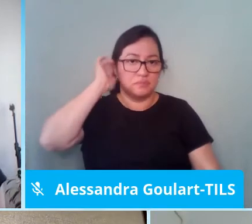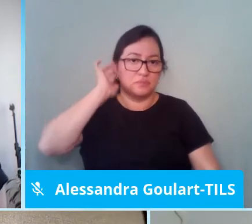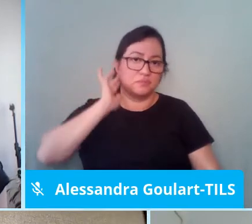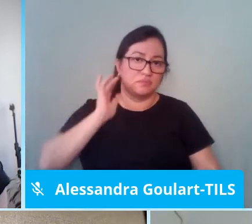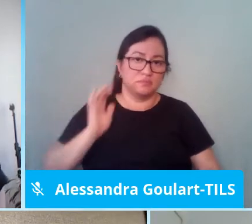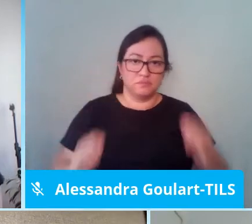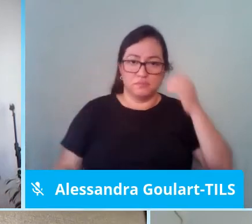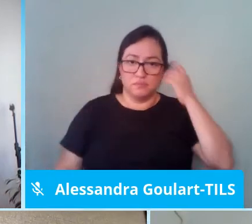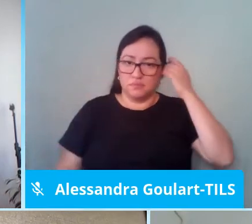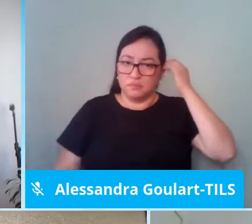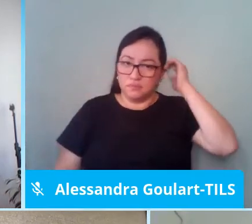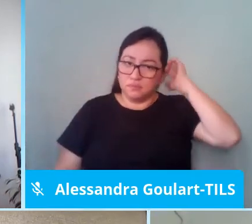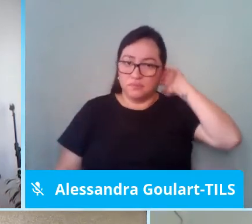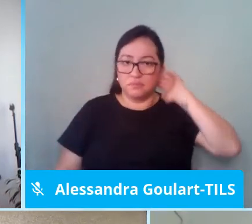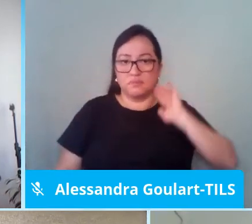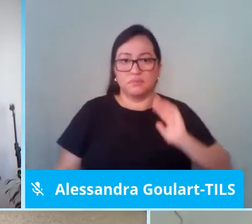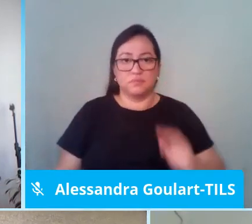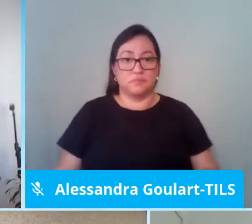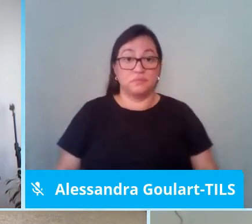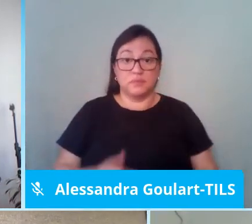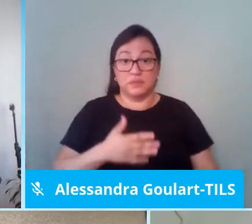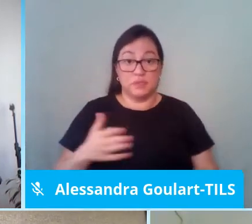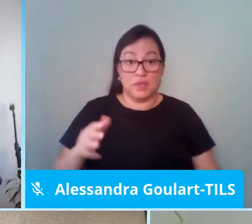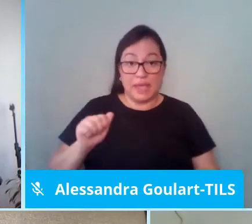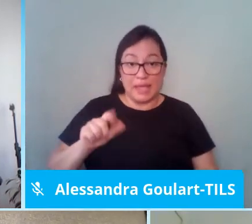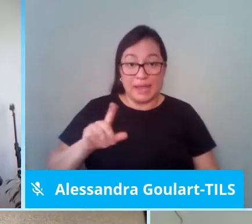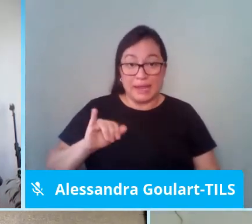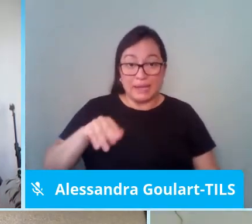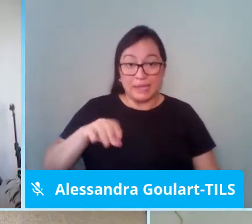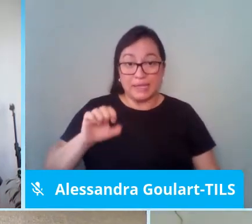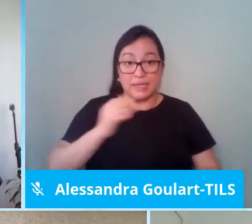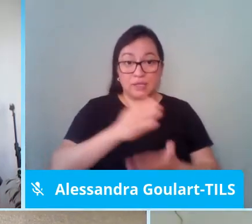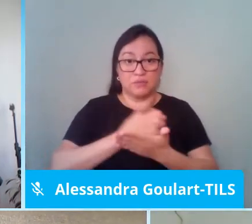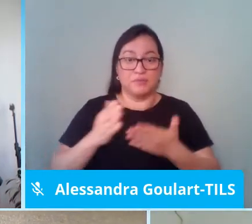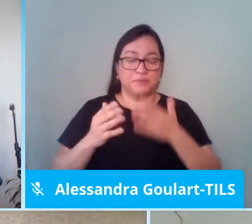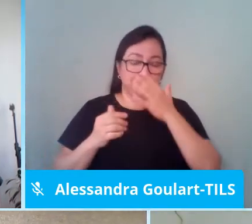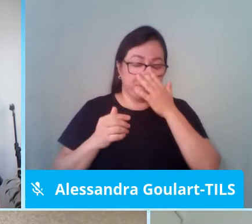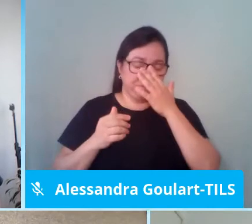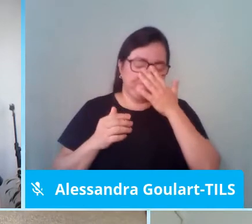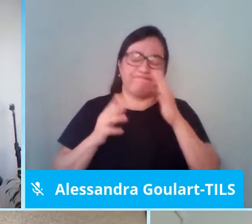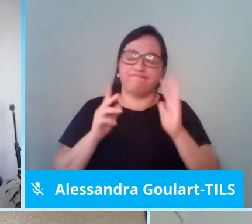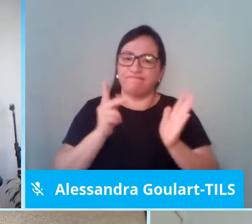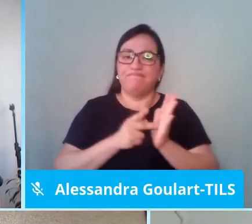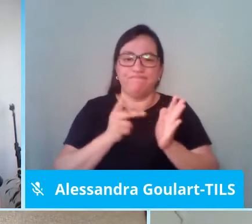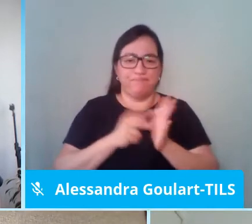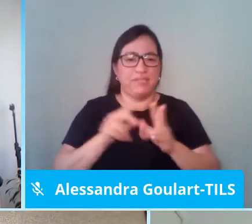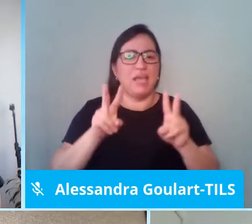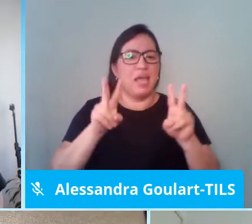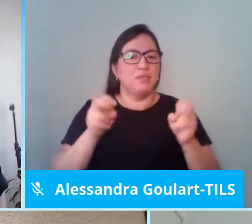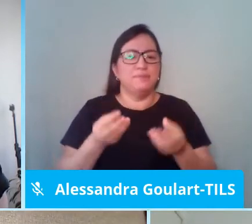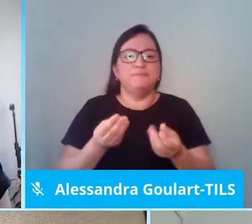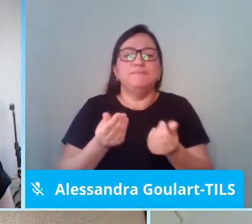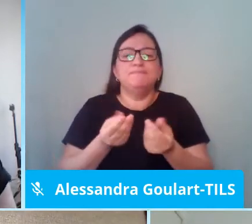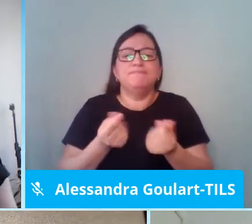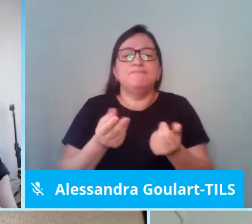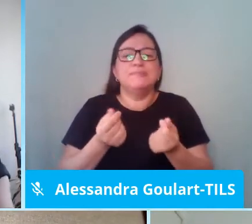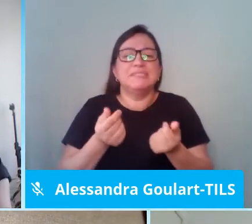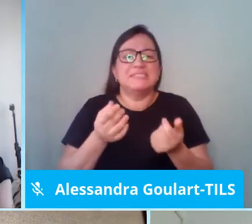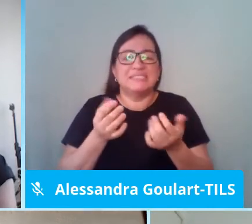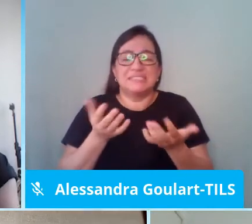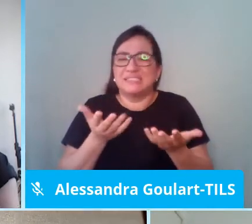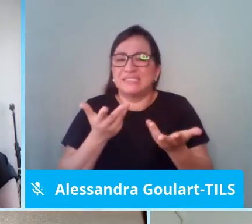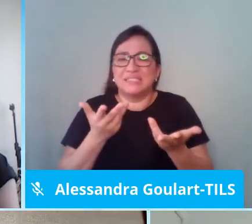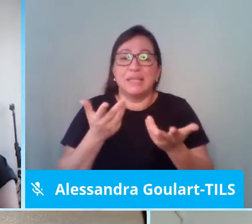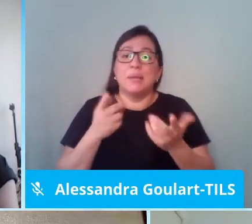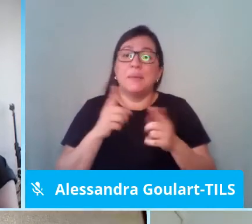Pode ser, Gabi. Eu acho assim, é um tema muito delicado, né? E a gente precisa desconstruir